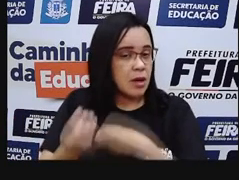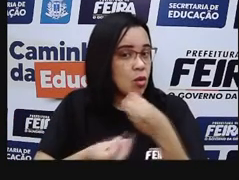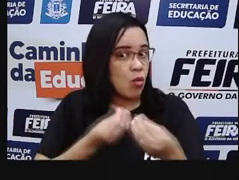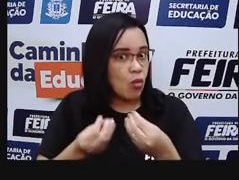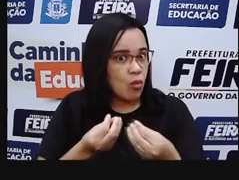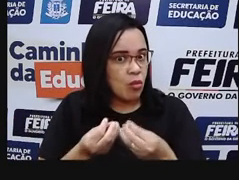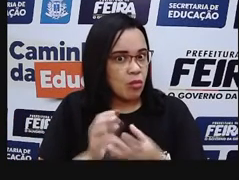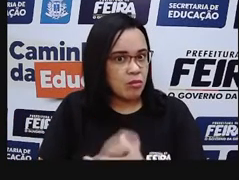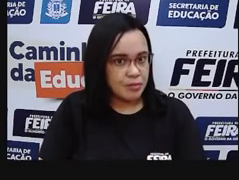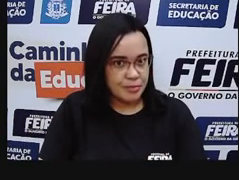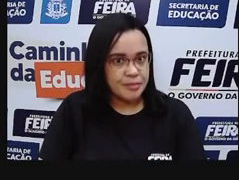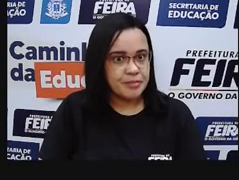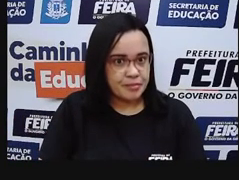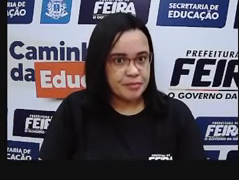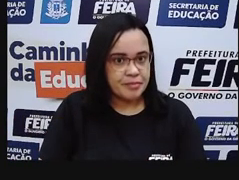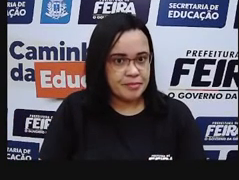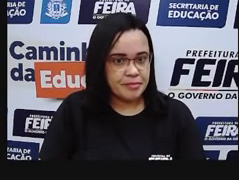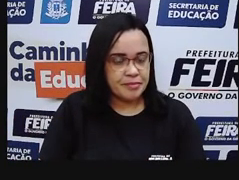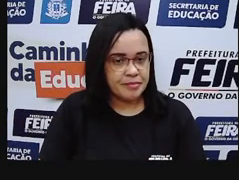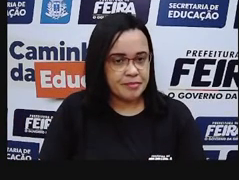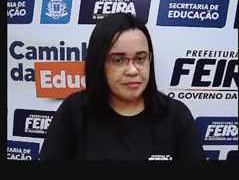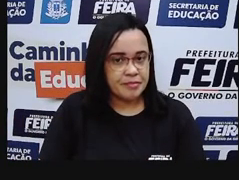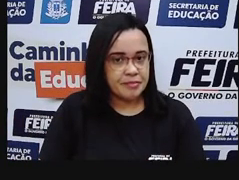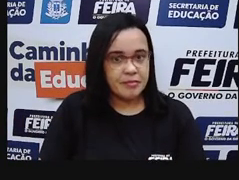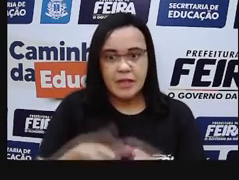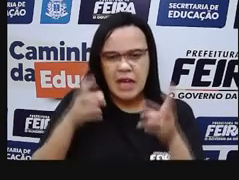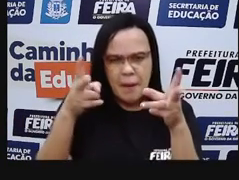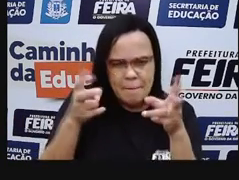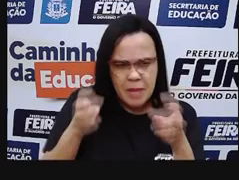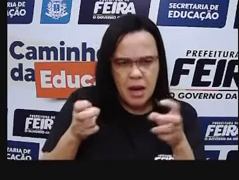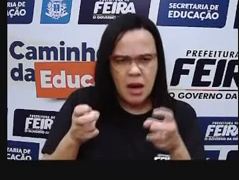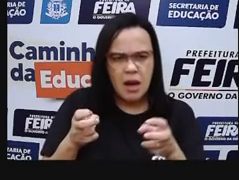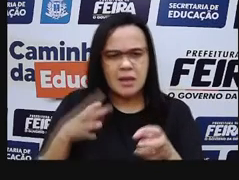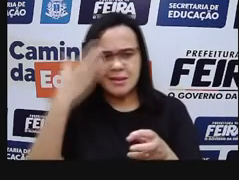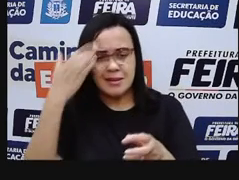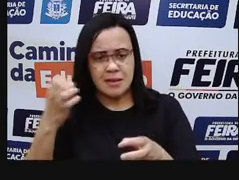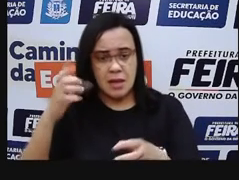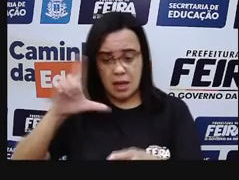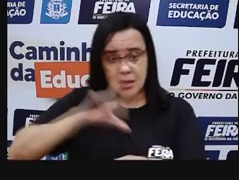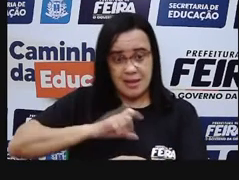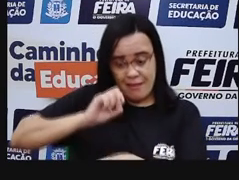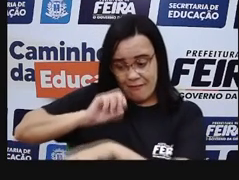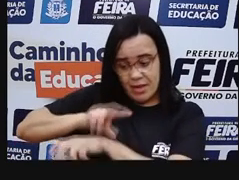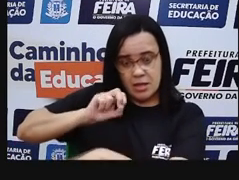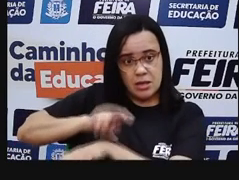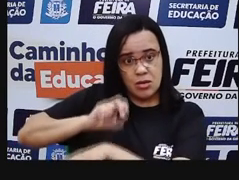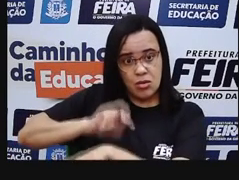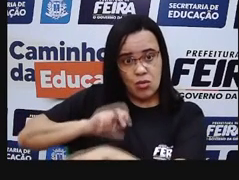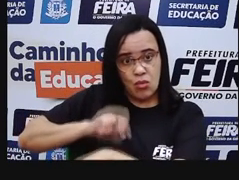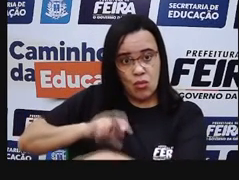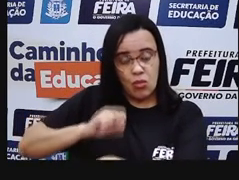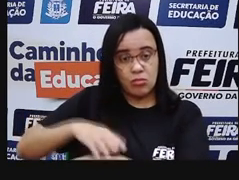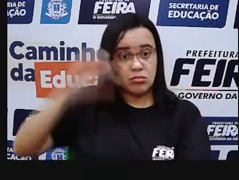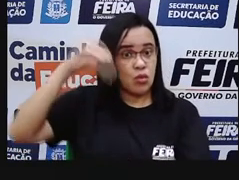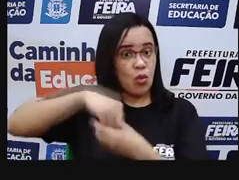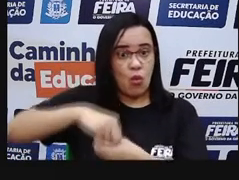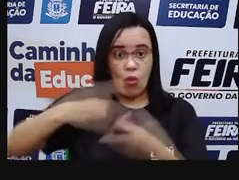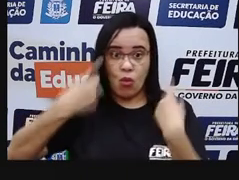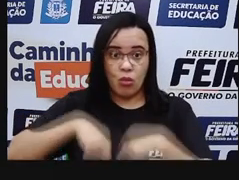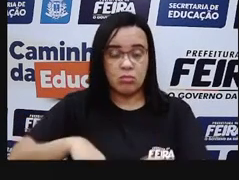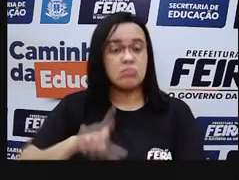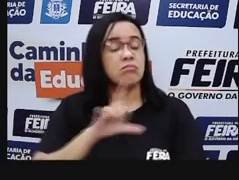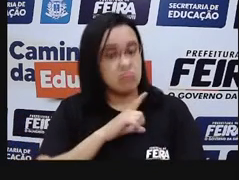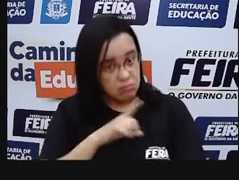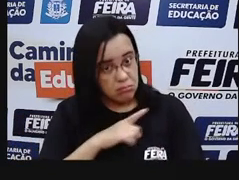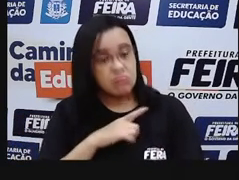existe por exemplo algum vírus invadiu nosso corpo e aí o que é que acontece sai